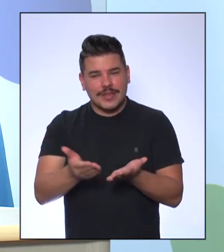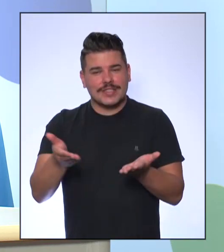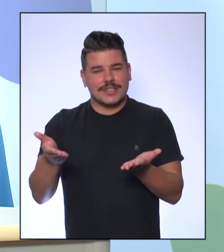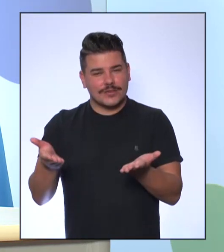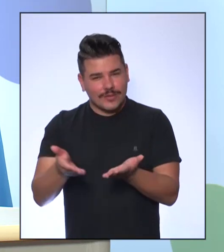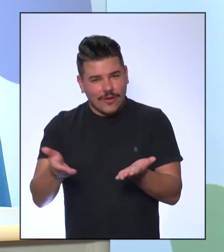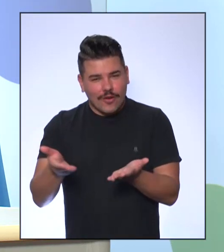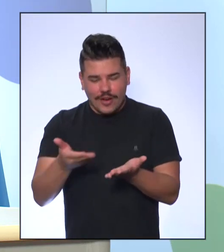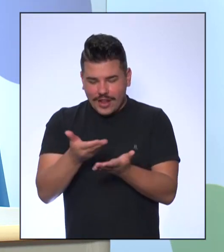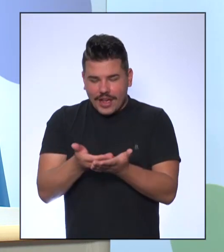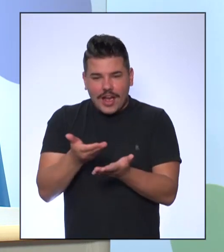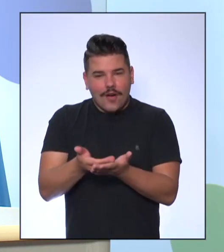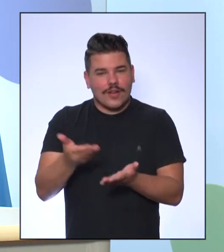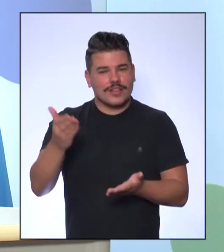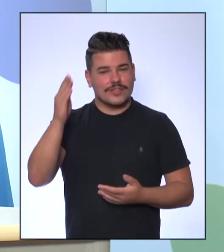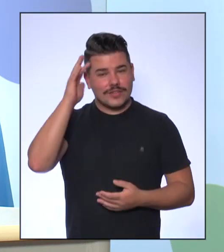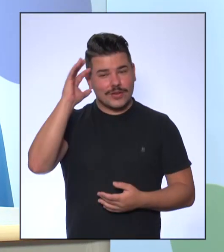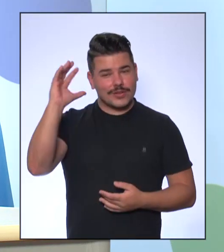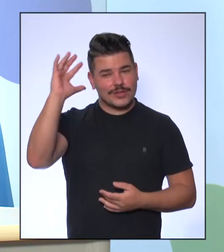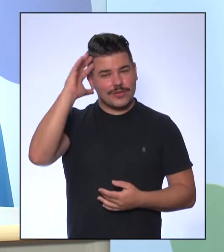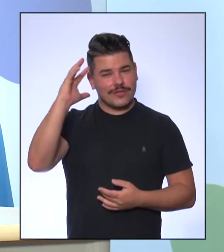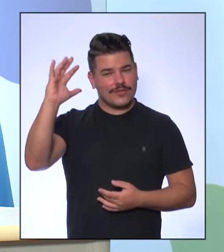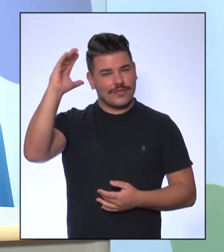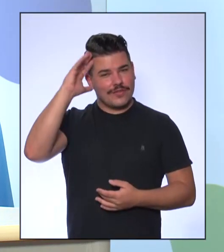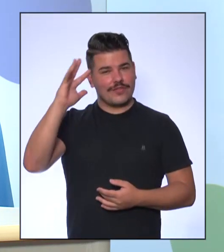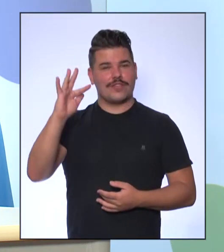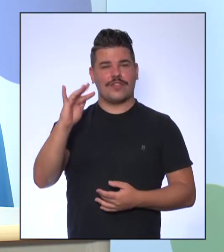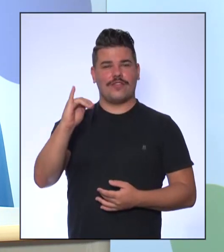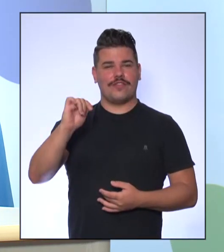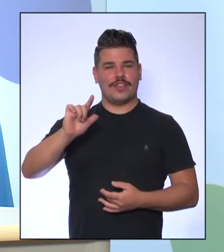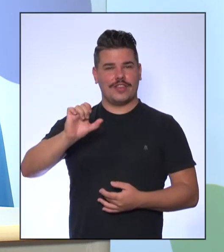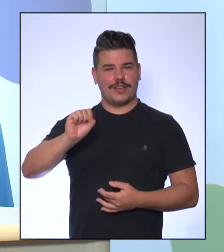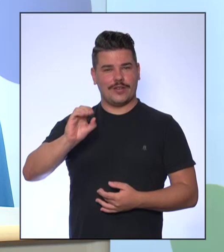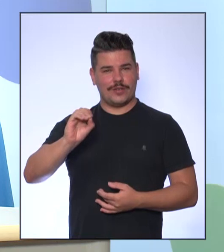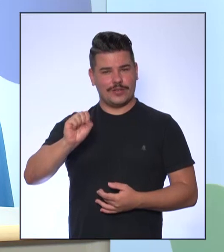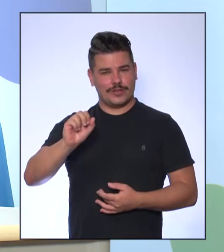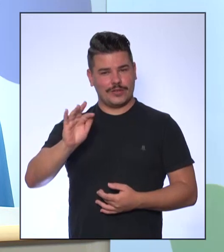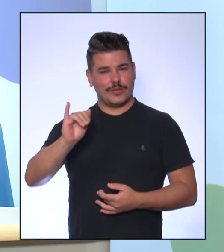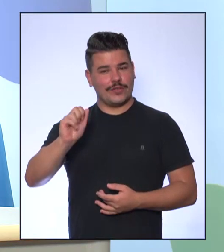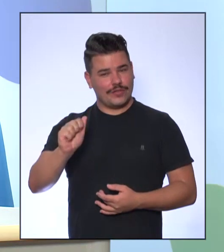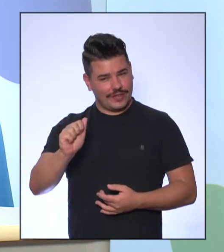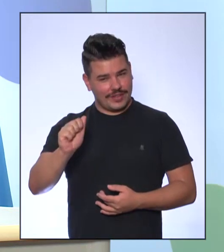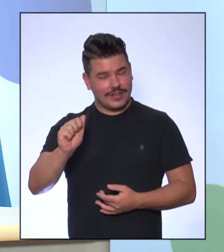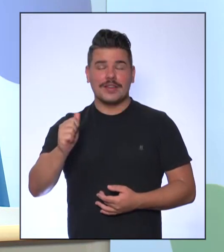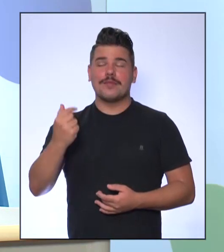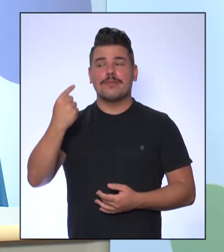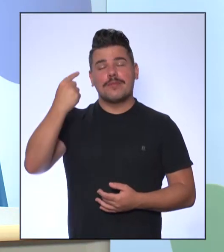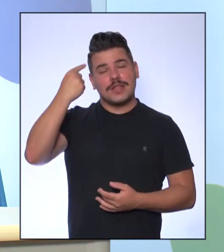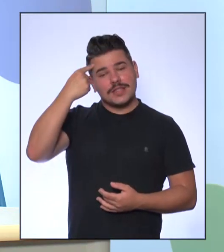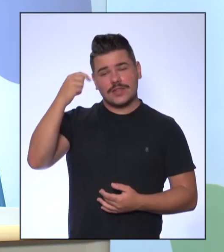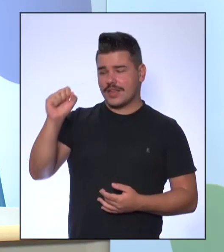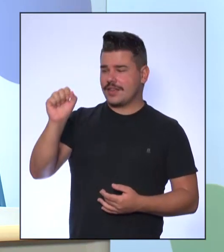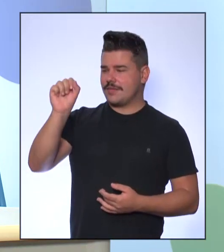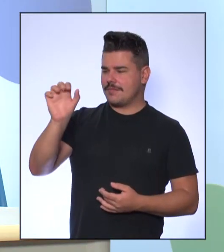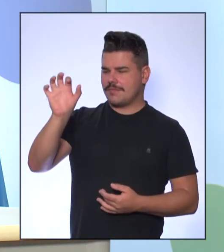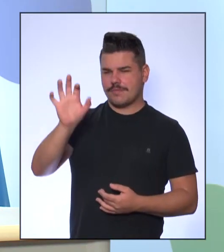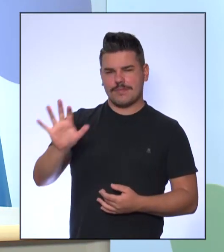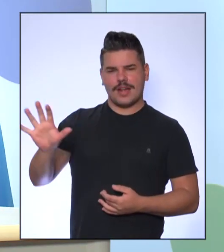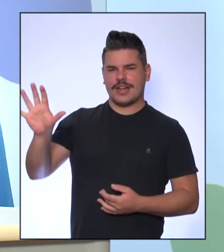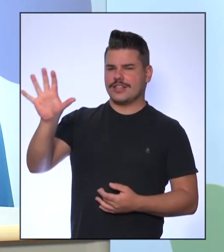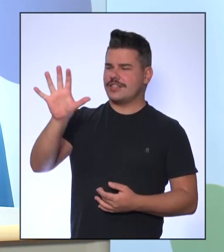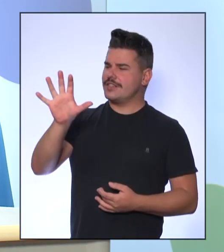de filosofia, nós começamos a fazer um trabalho em cima das imagens da filosofia, né? Quais são